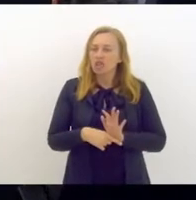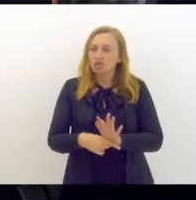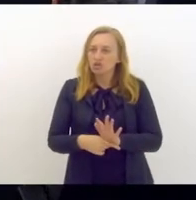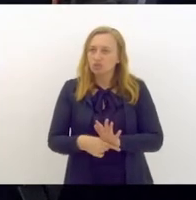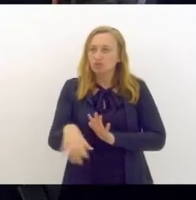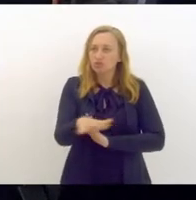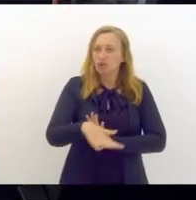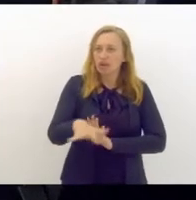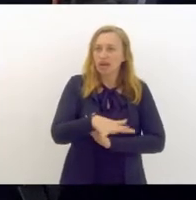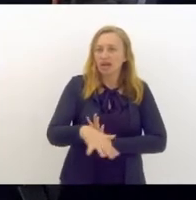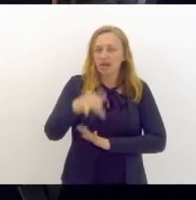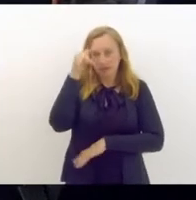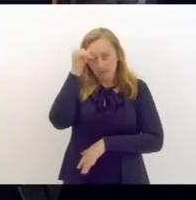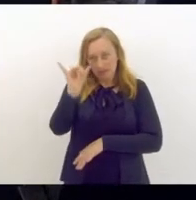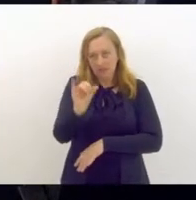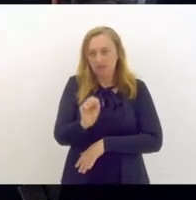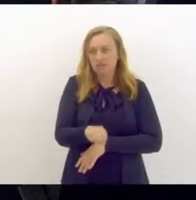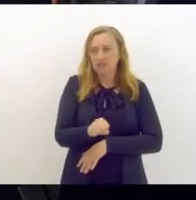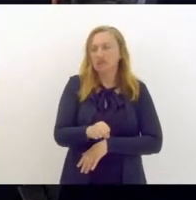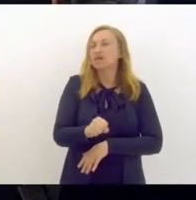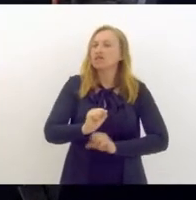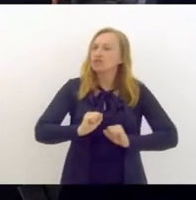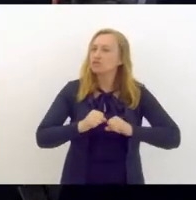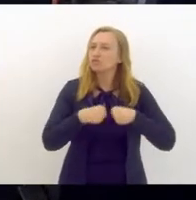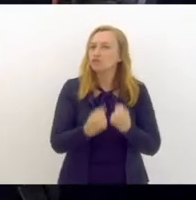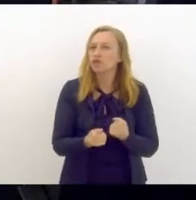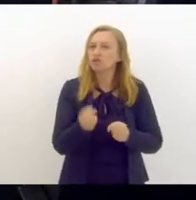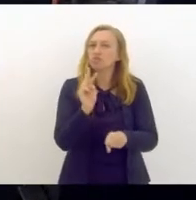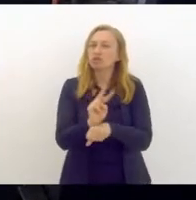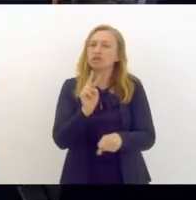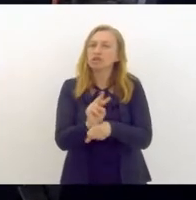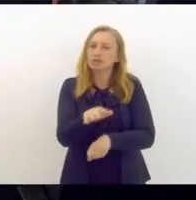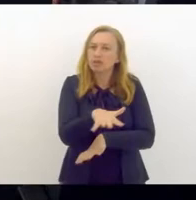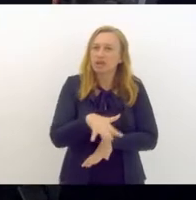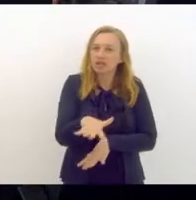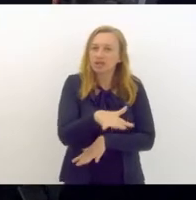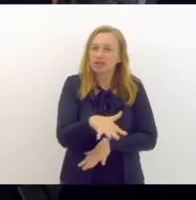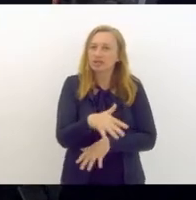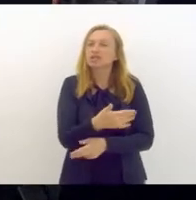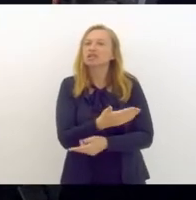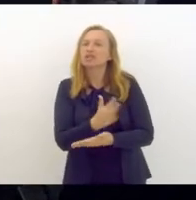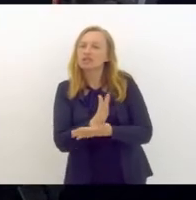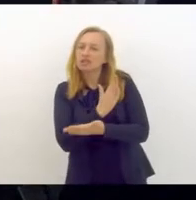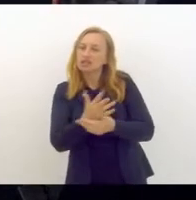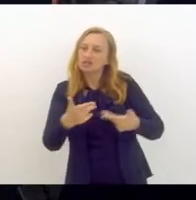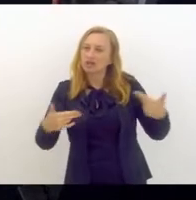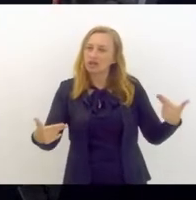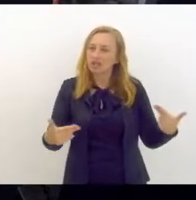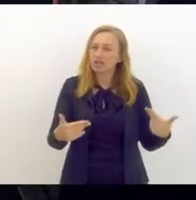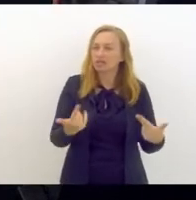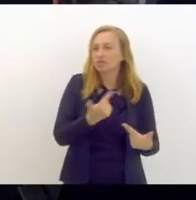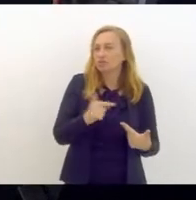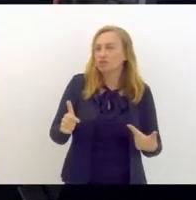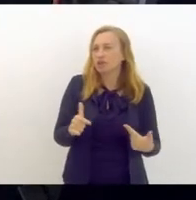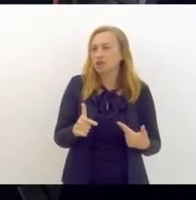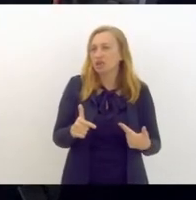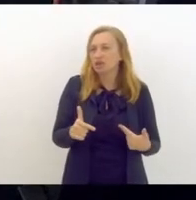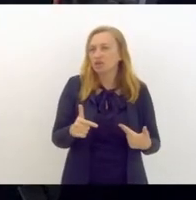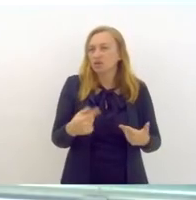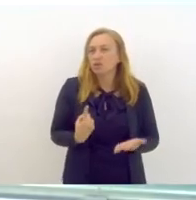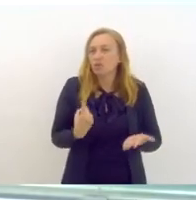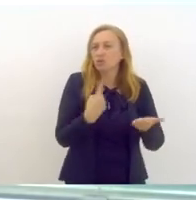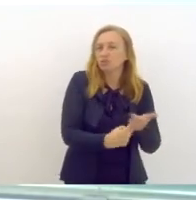regime especial de proteção. A gente reforça a proteção para aquelas áreas, em muitas das áreas que não têm até o compromisso